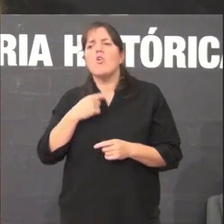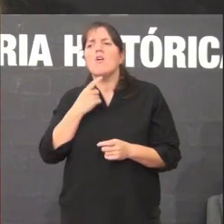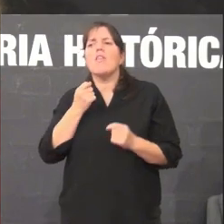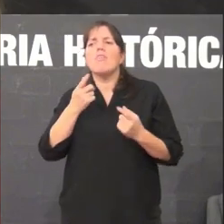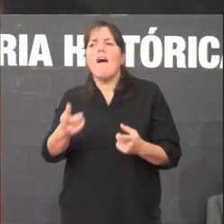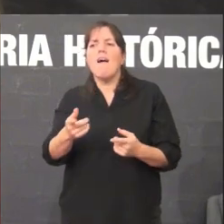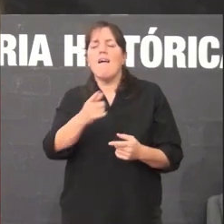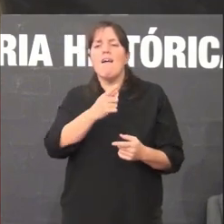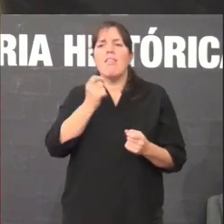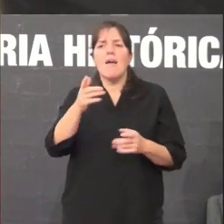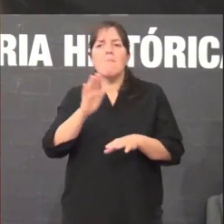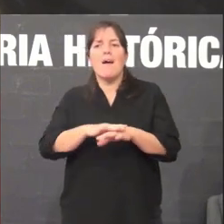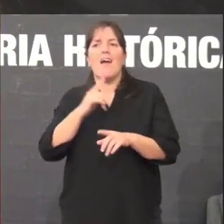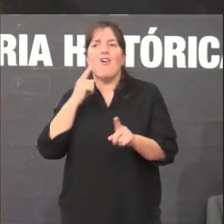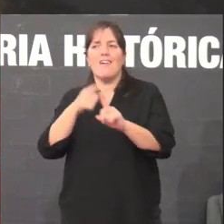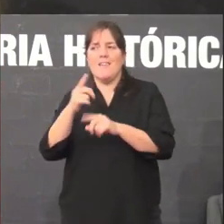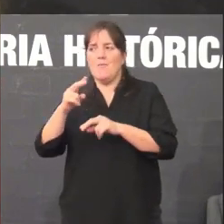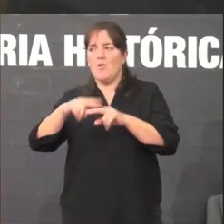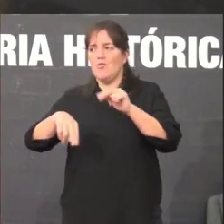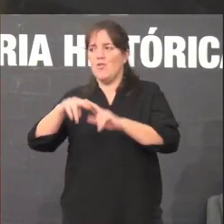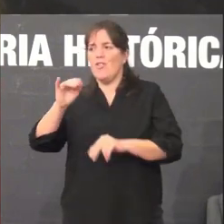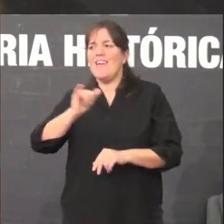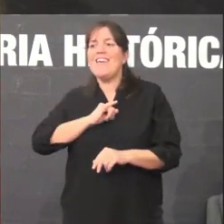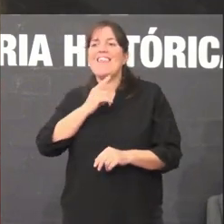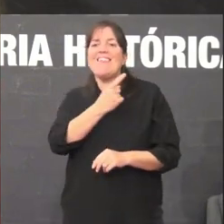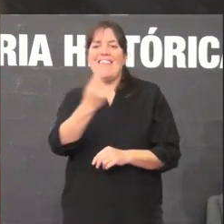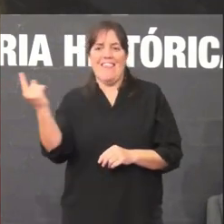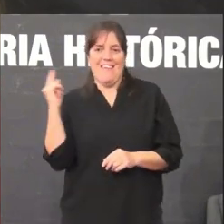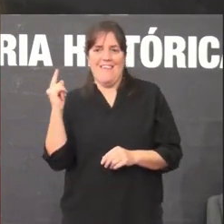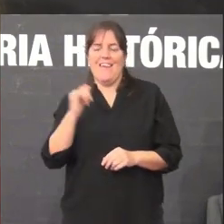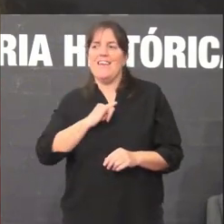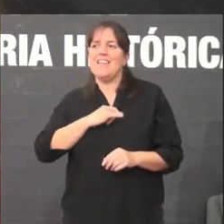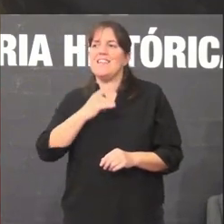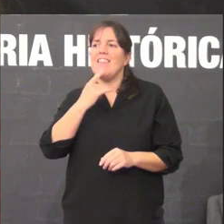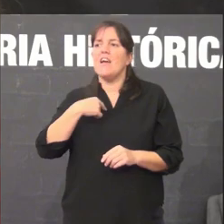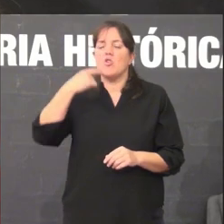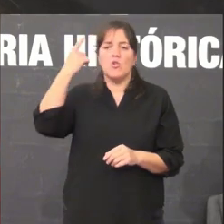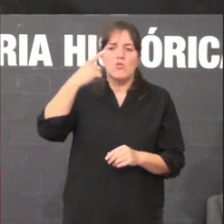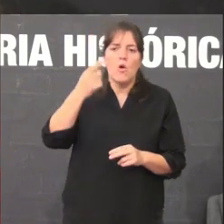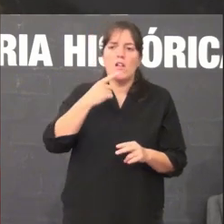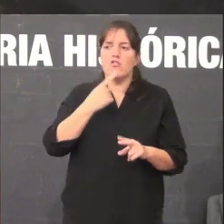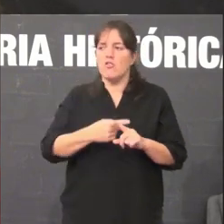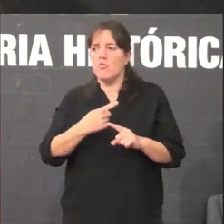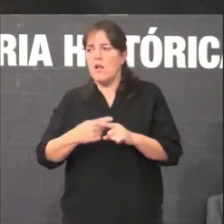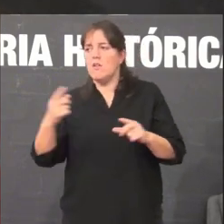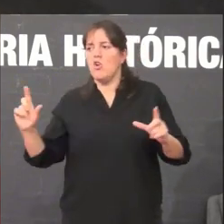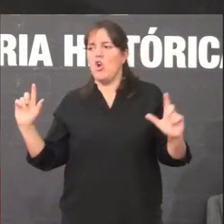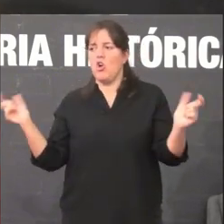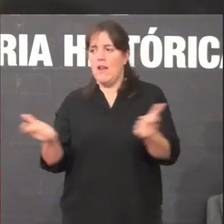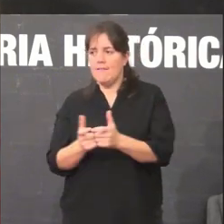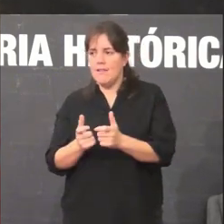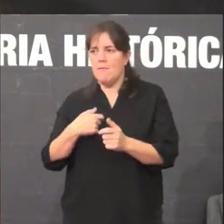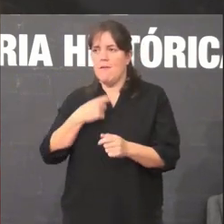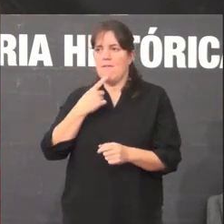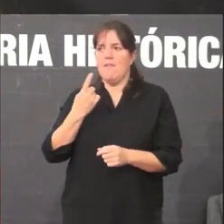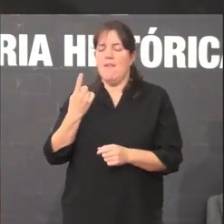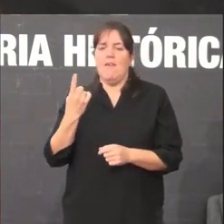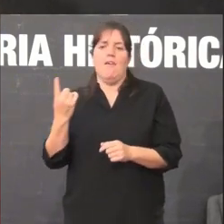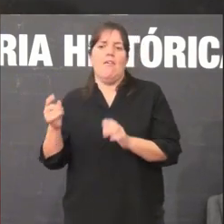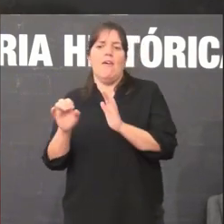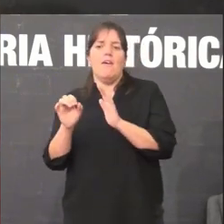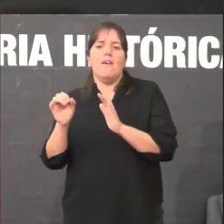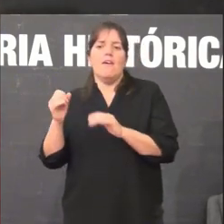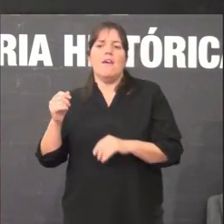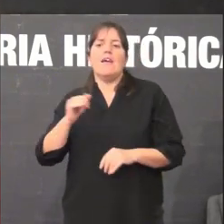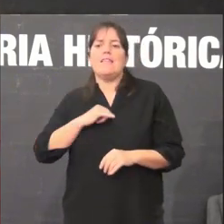dão para a construção de identidades. Identidades pessoais, identidades coletivas, identidades regionais,